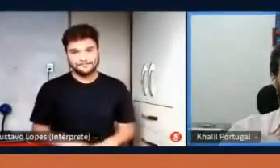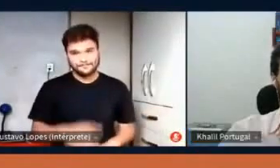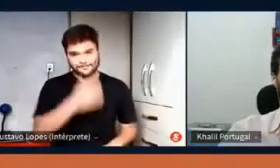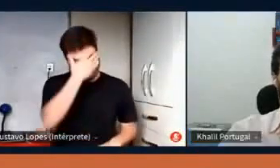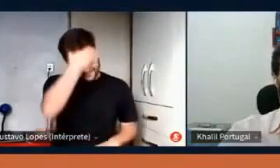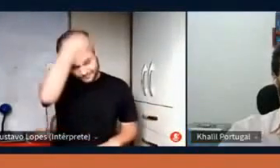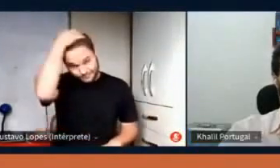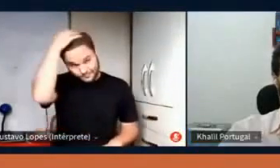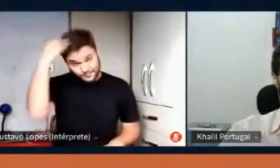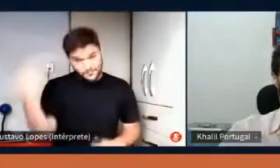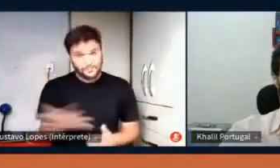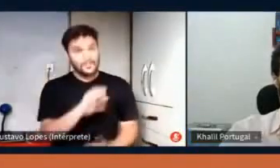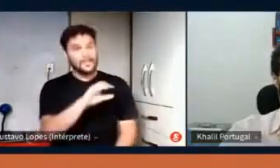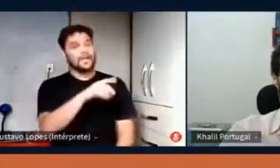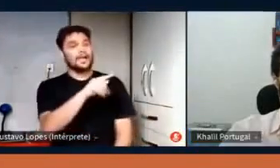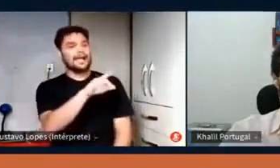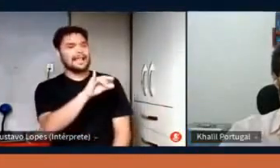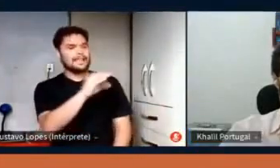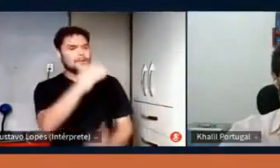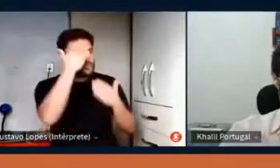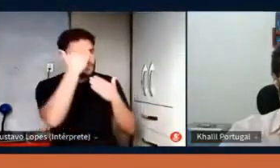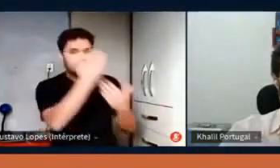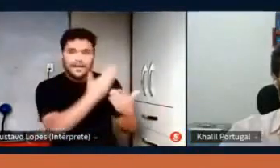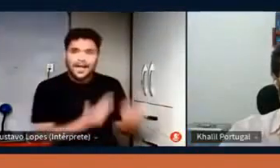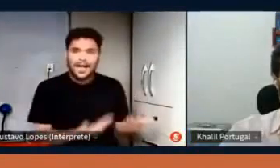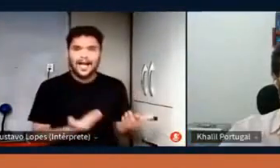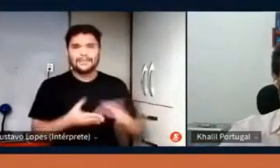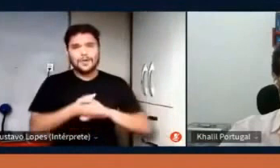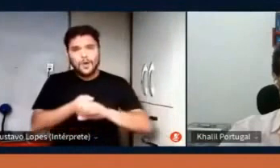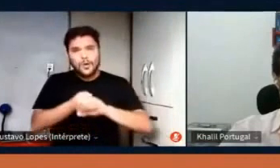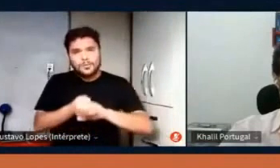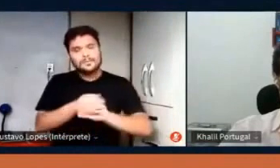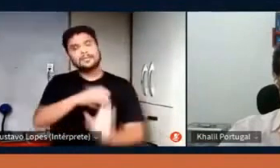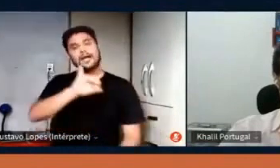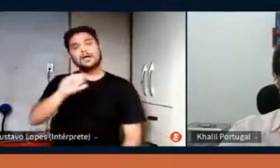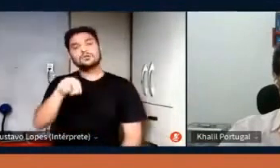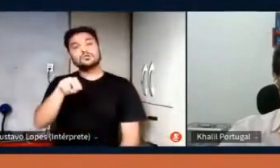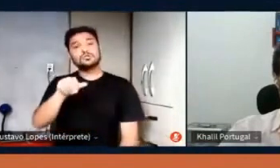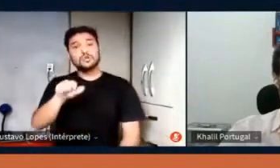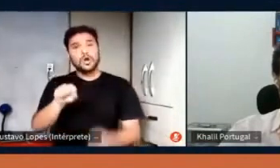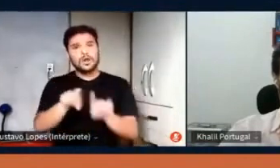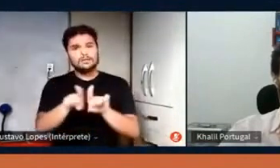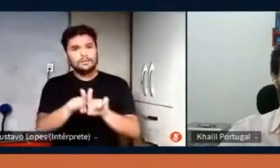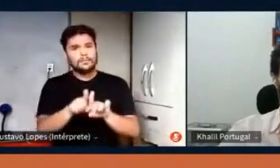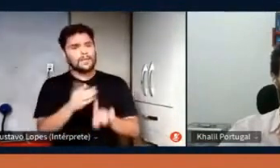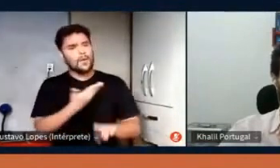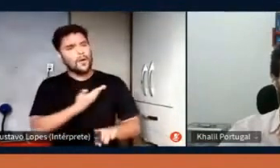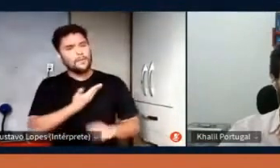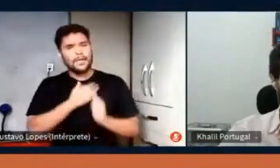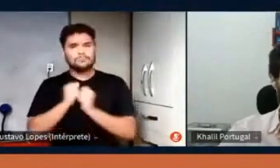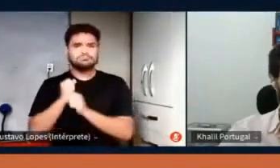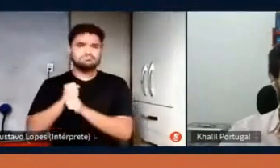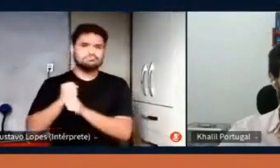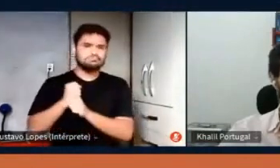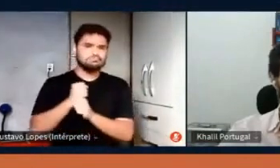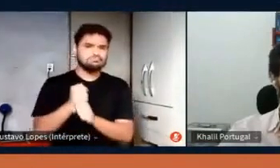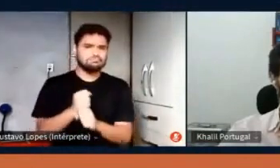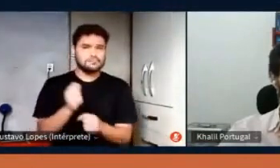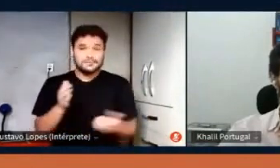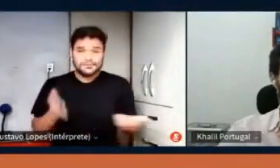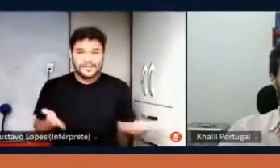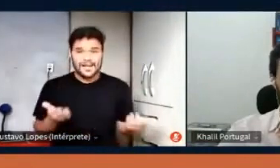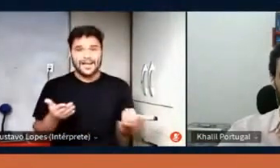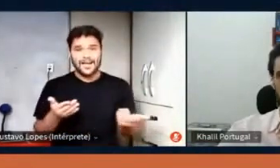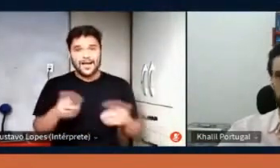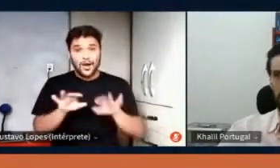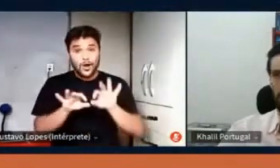Primeiro, Calil, muito obrigado, cumprimentar o Jonas, um amigo de longa data, parabenizar o trabalho